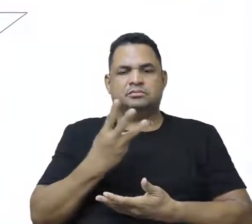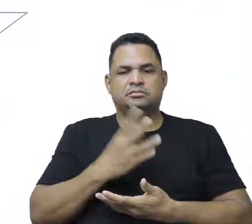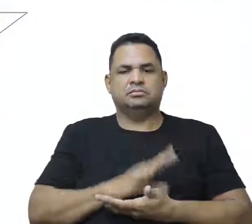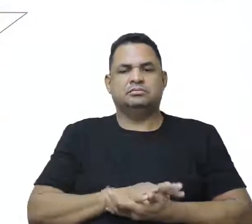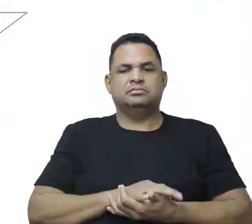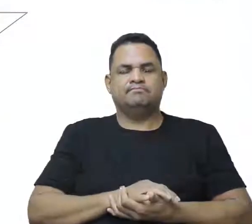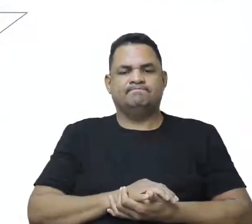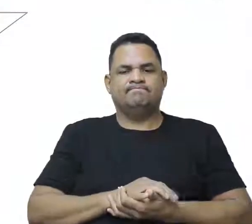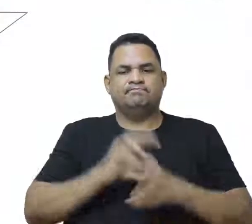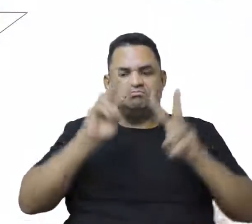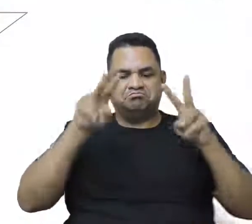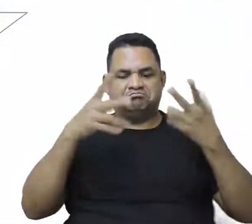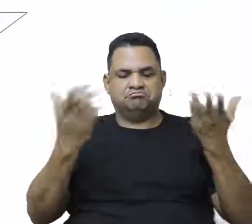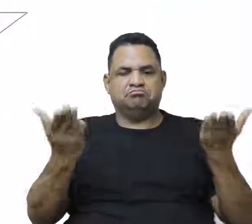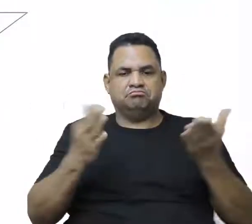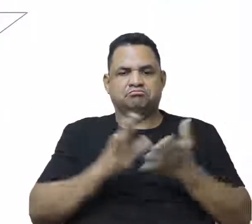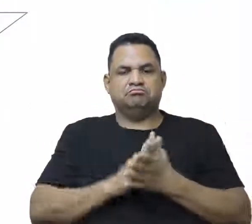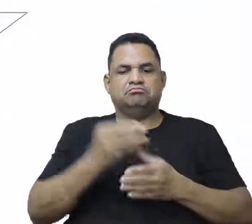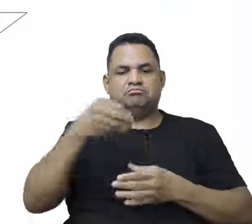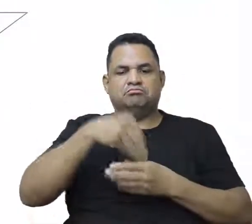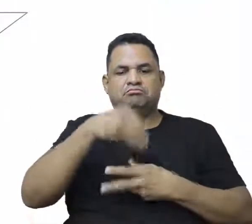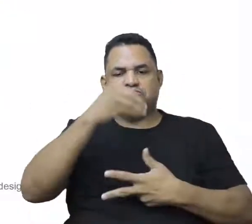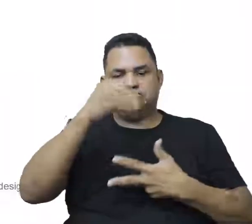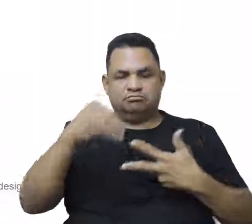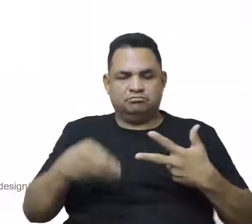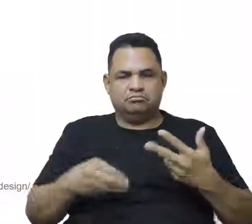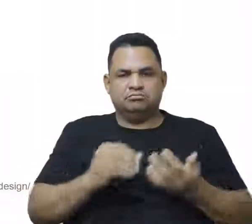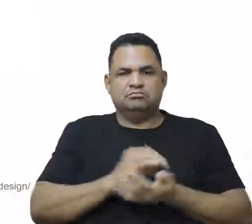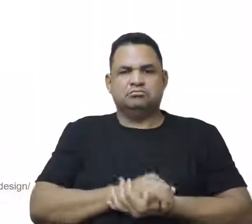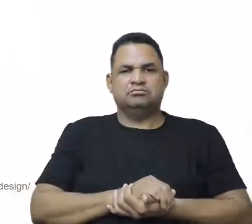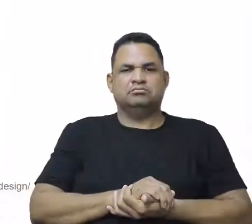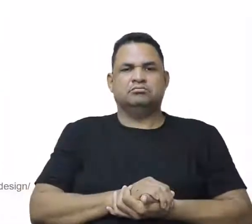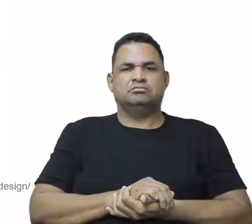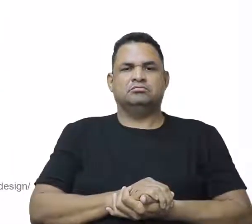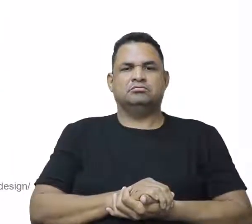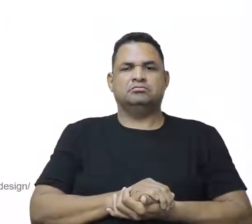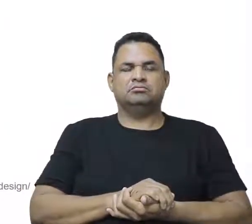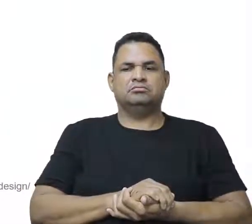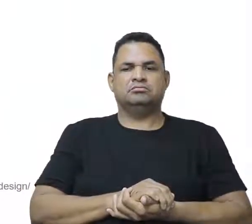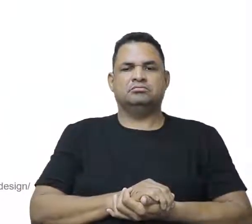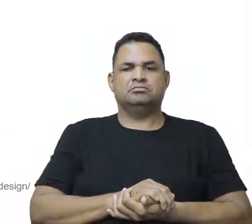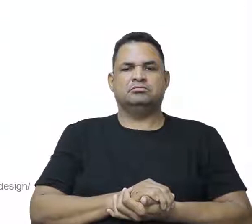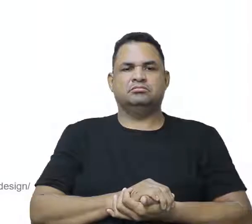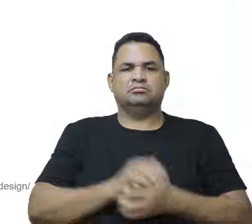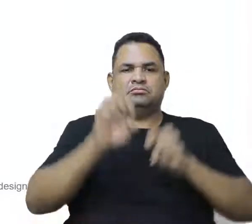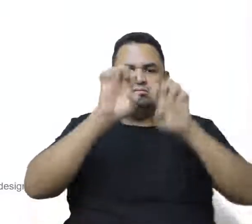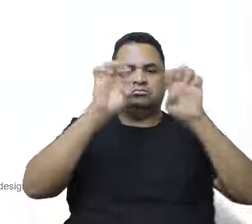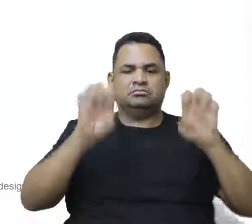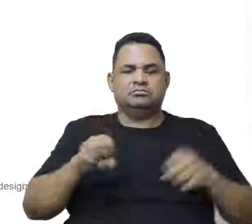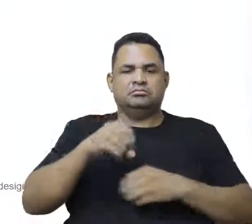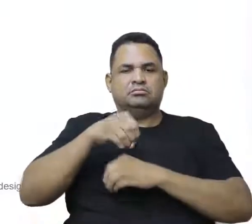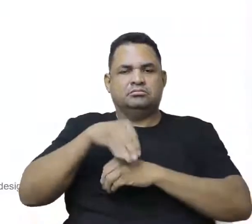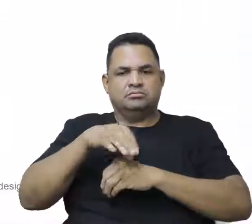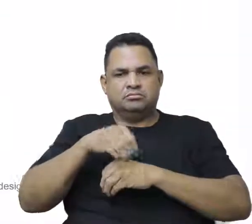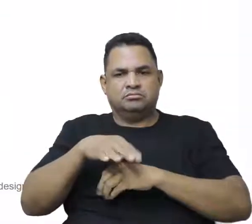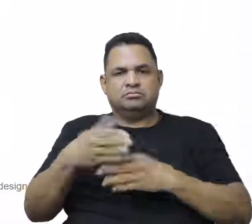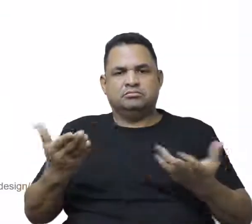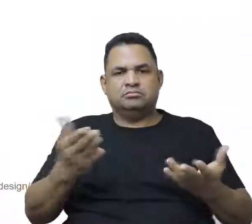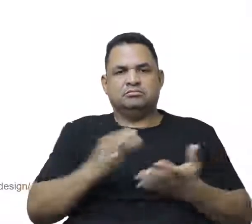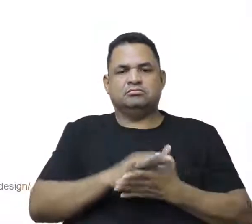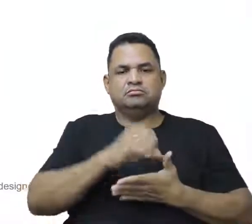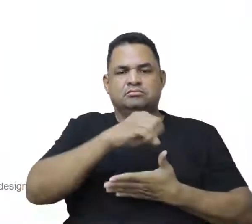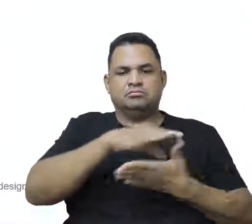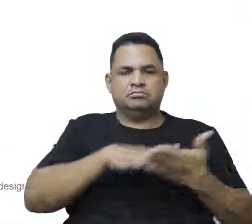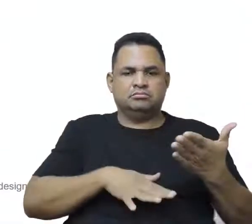né, bem presentes nesse nosso gráfico. Beleza. E aí nós temos agora a estrutura e dicas, né,